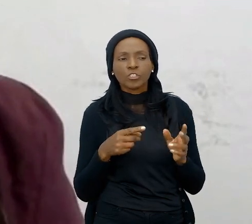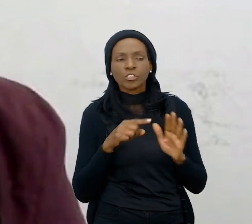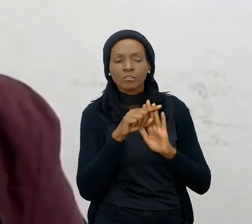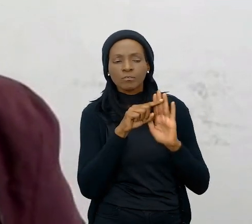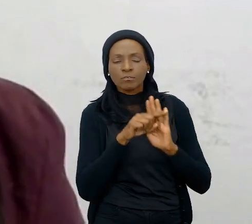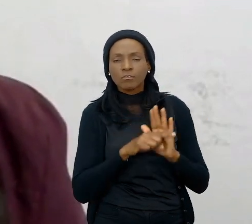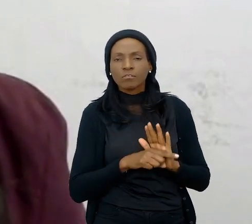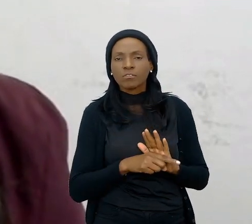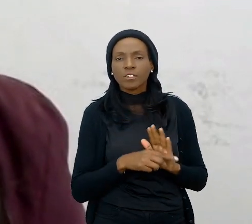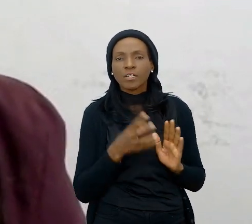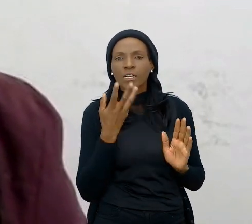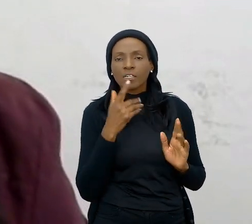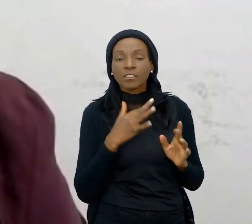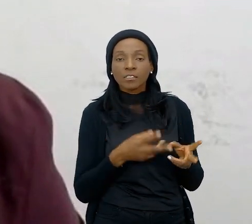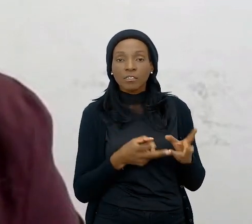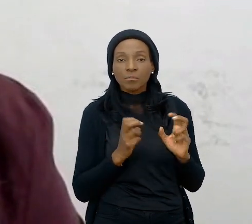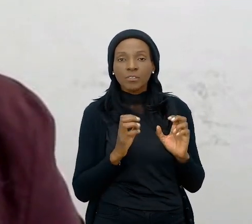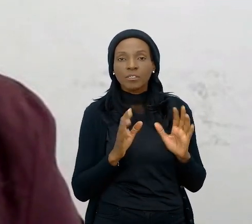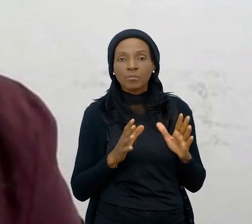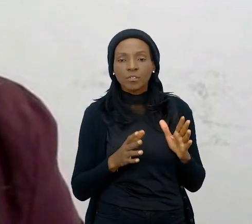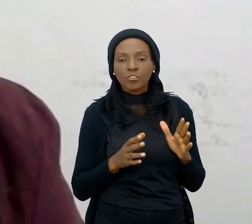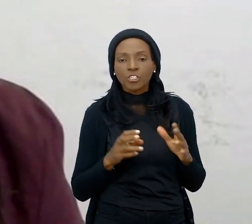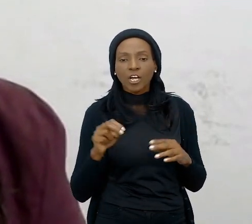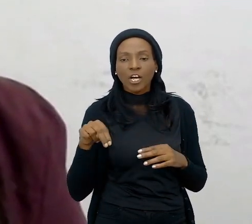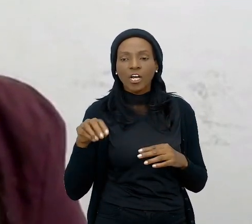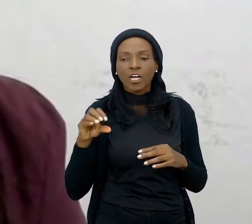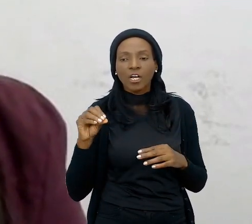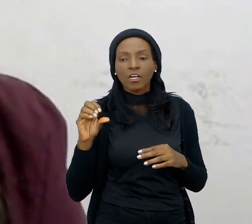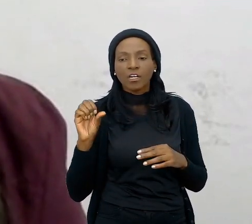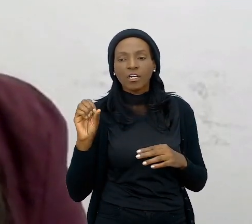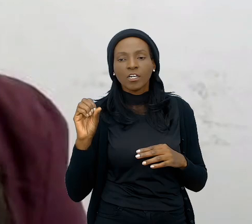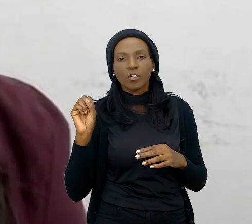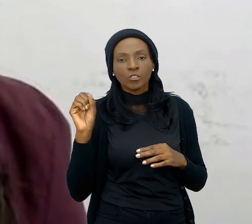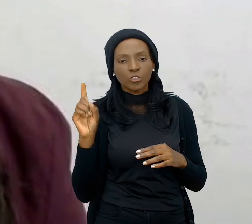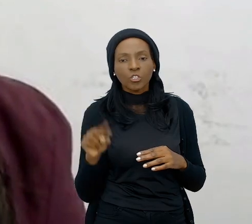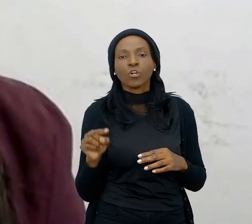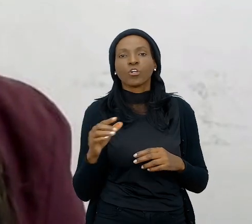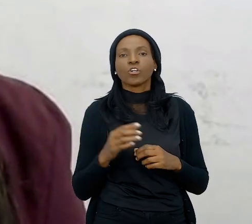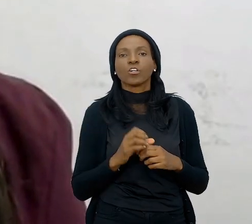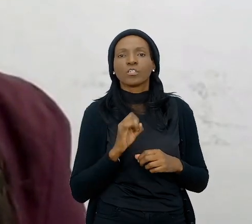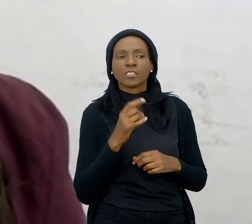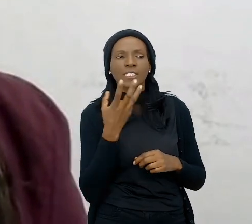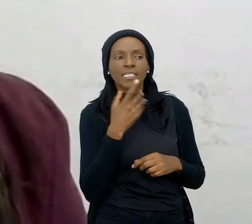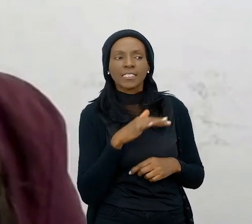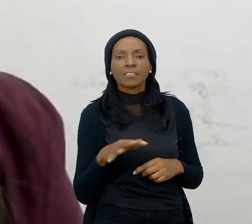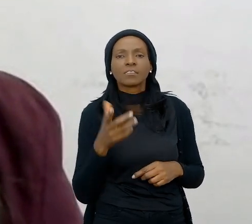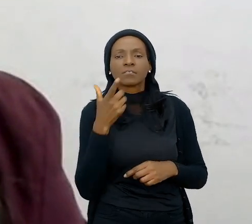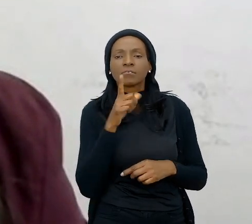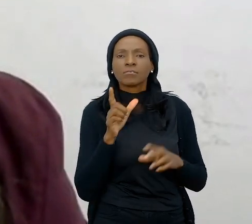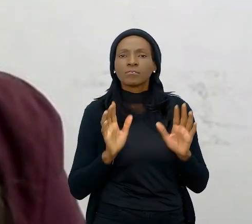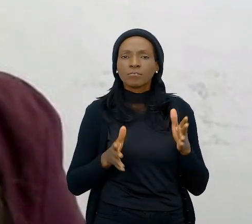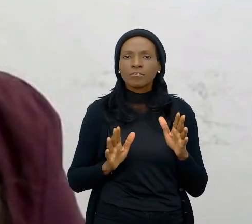se apropriou dos nós, né? E se ela já consegue